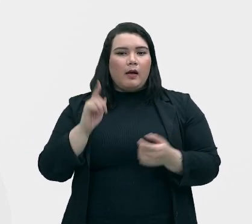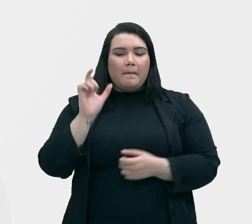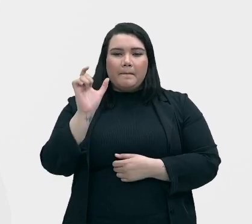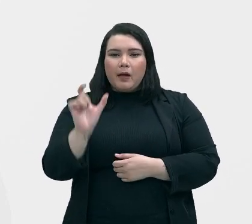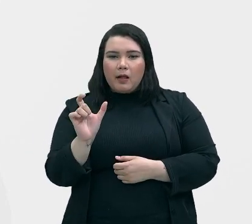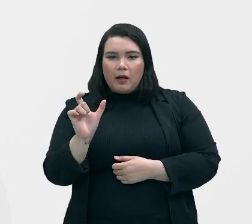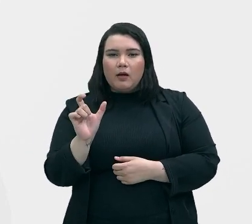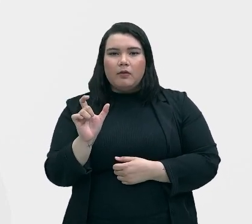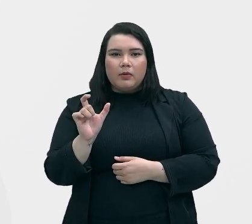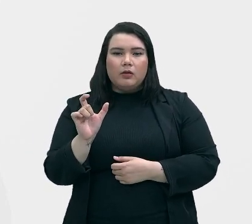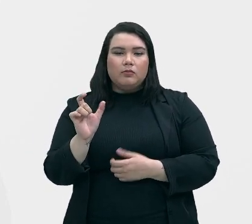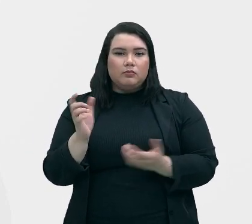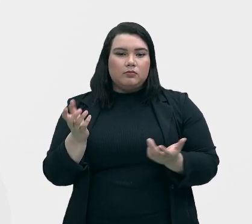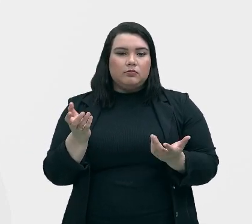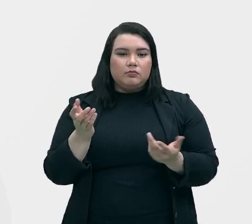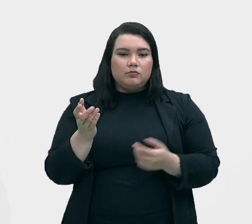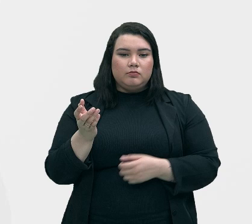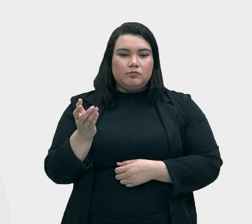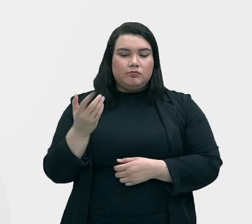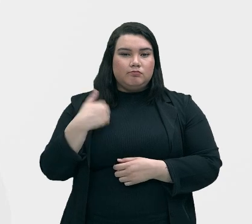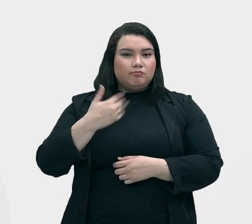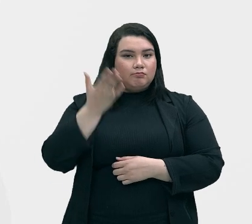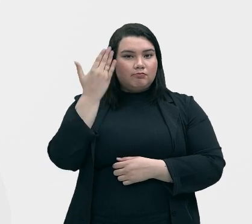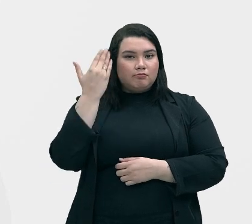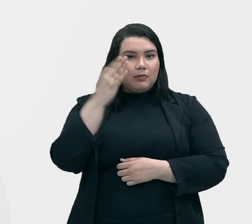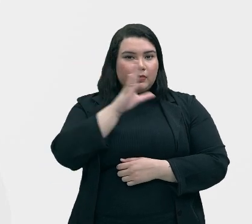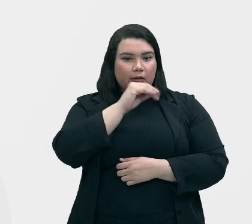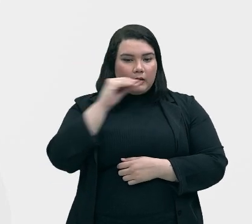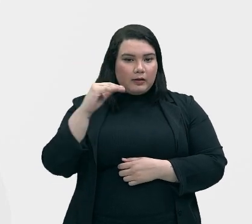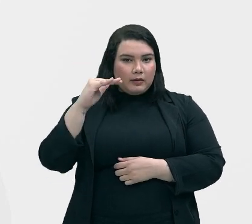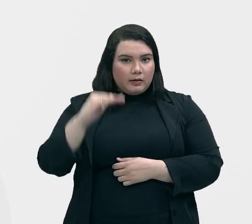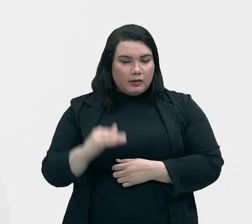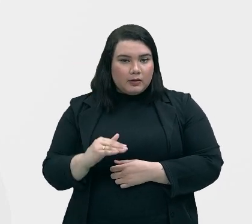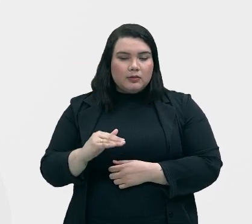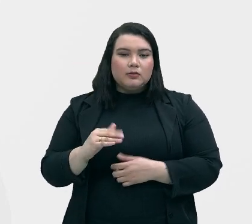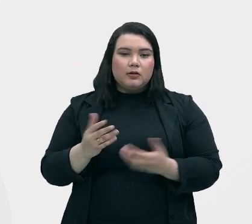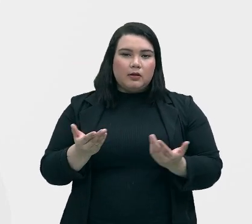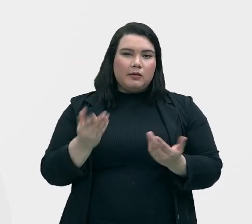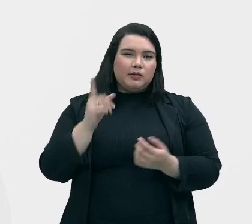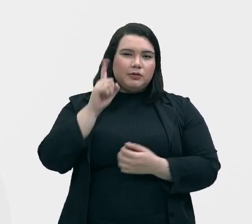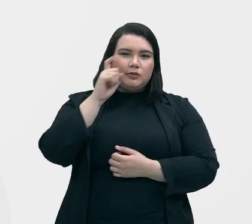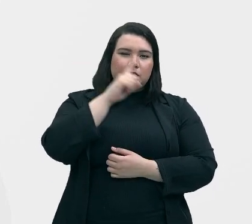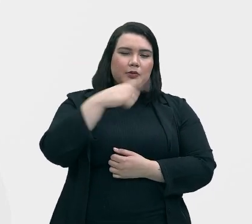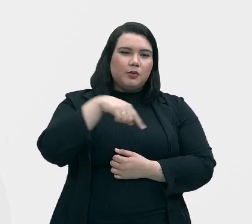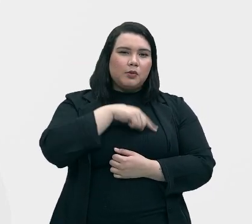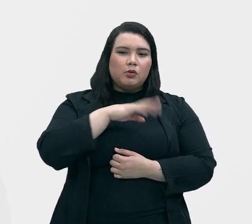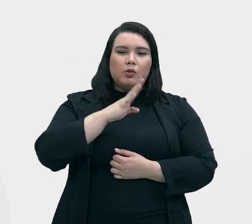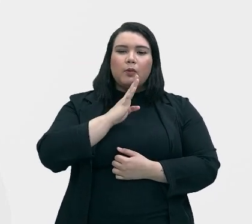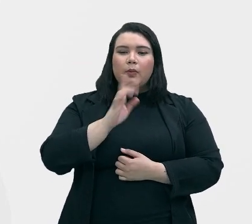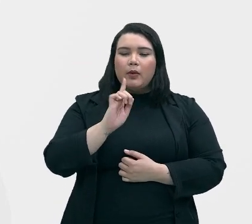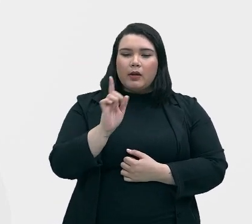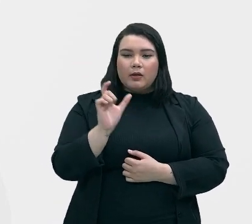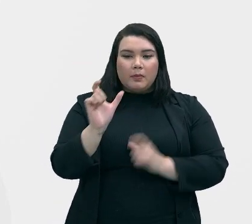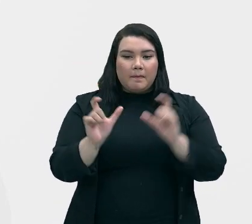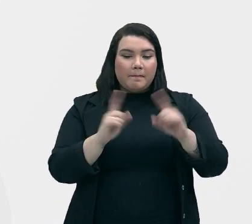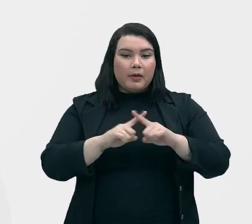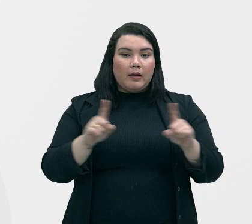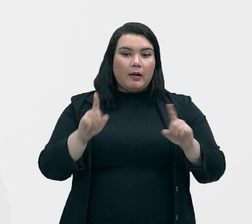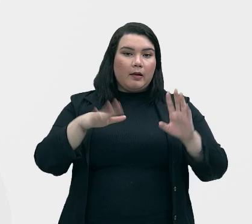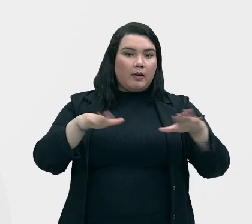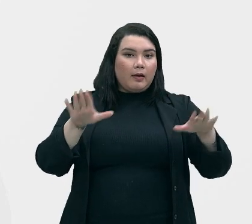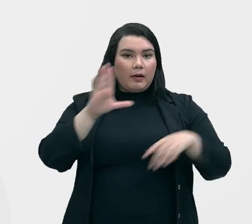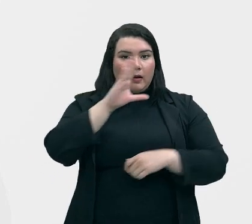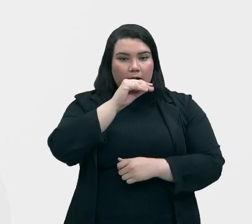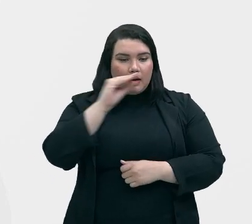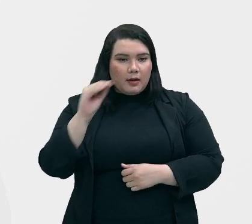termos, que na minha infância, por exemplo, dificilmente a gente conhecia, né? Mas hoje as crianças, né? Acho que